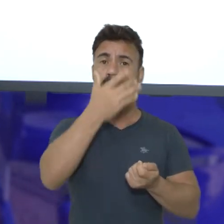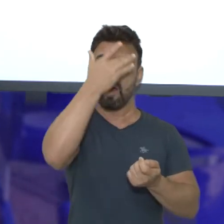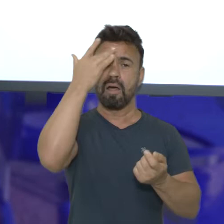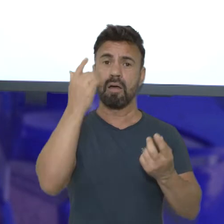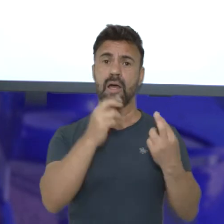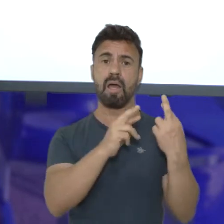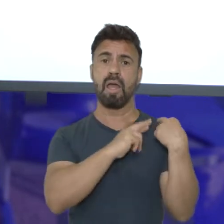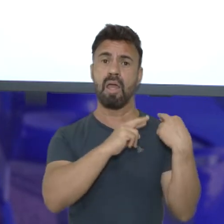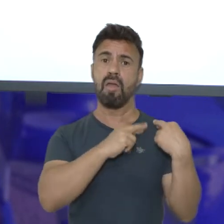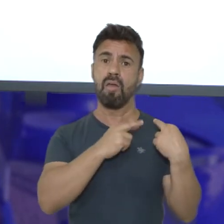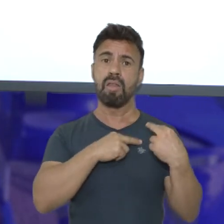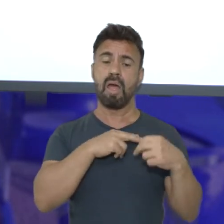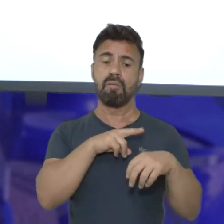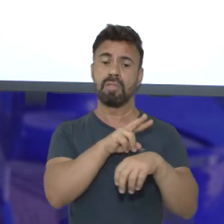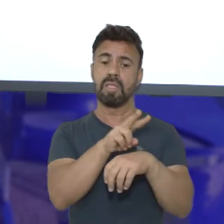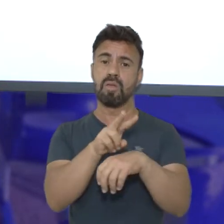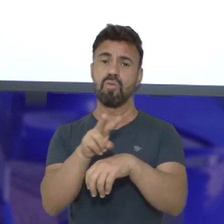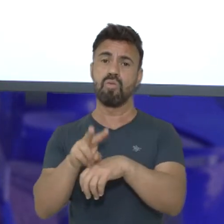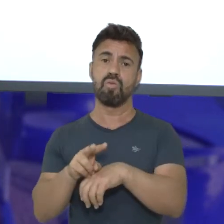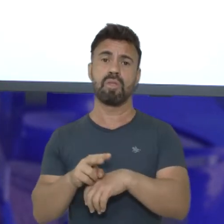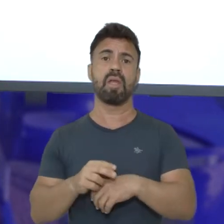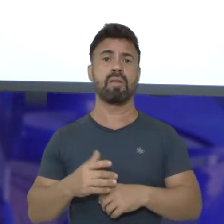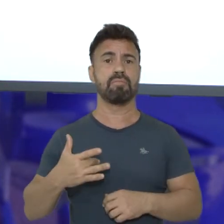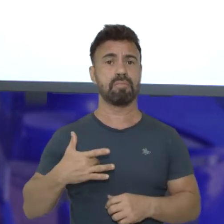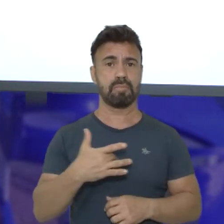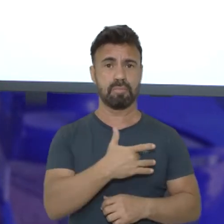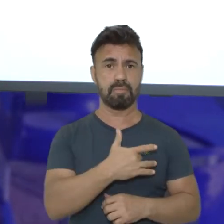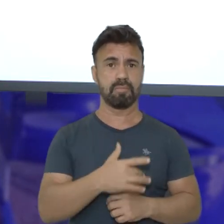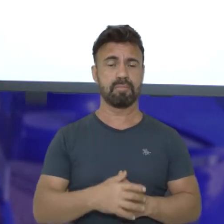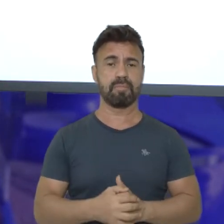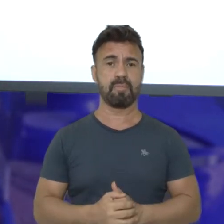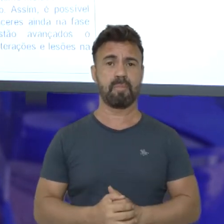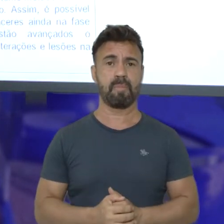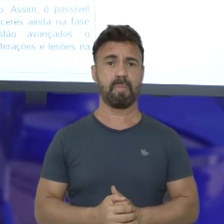para que não venha colocar em risco a saúde do consumidor.